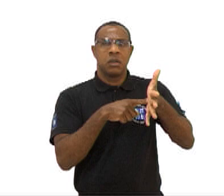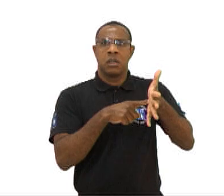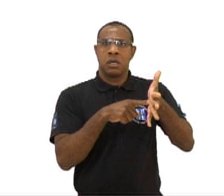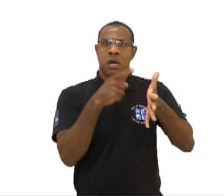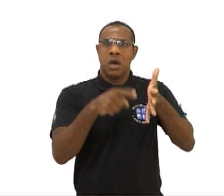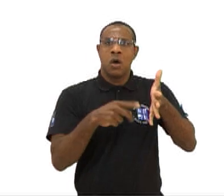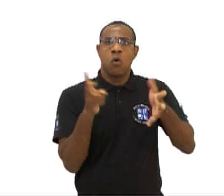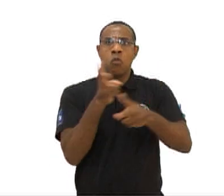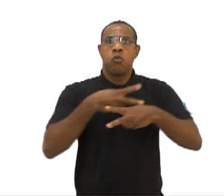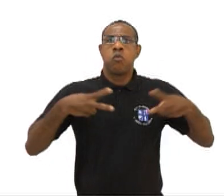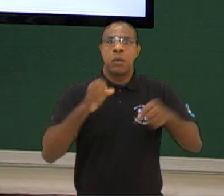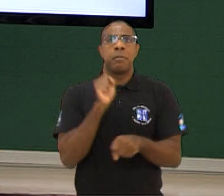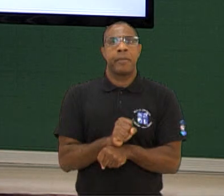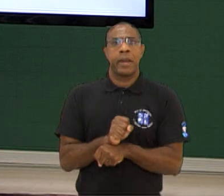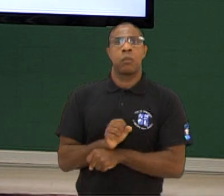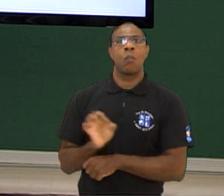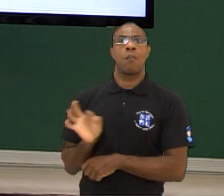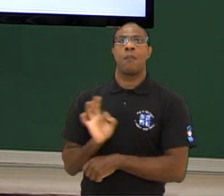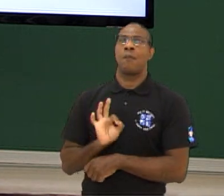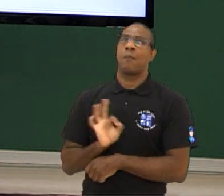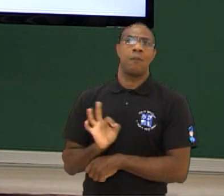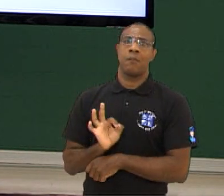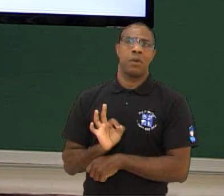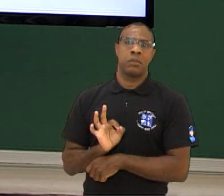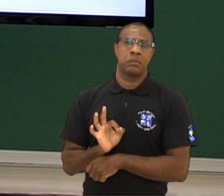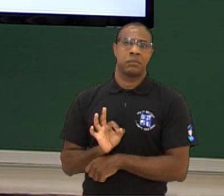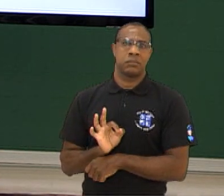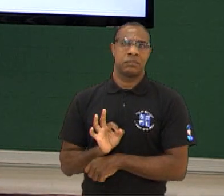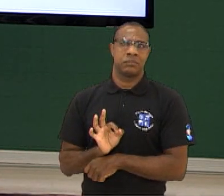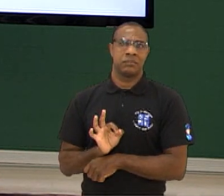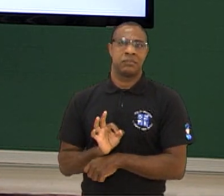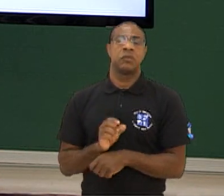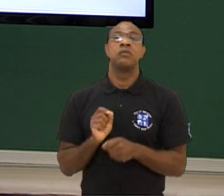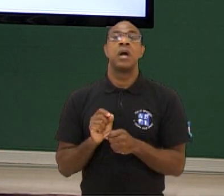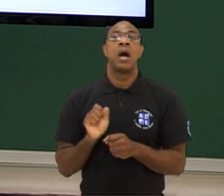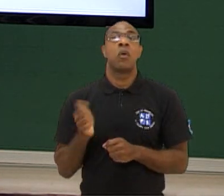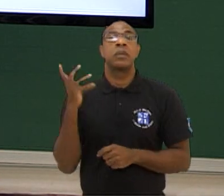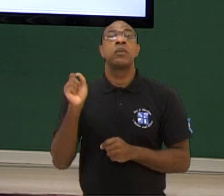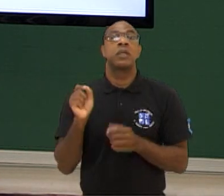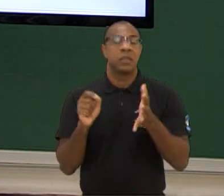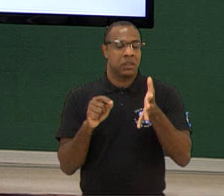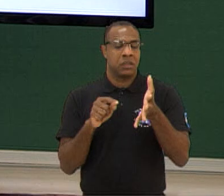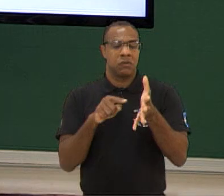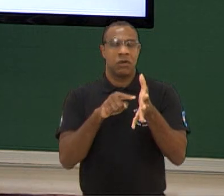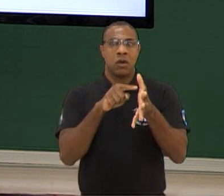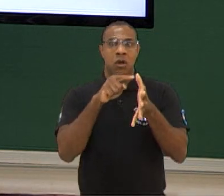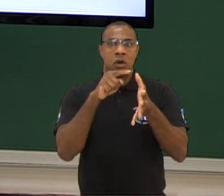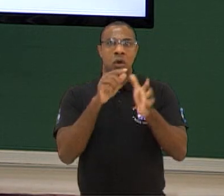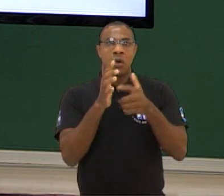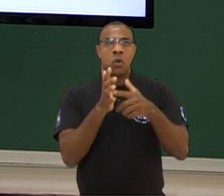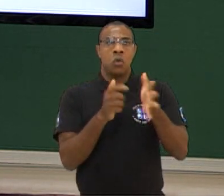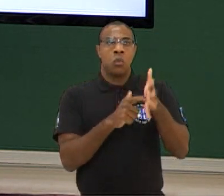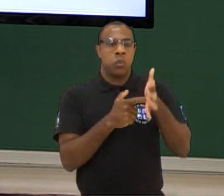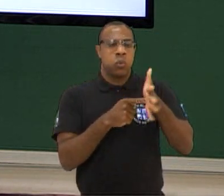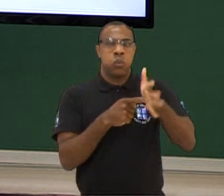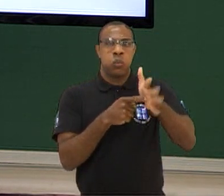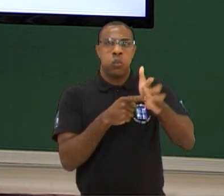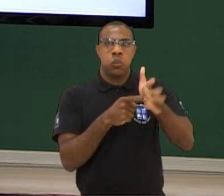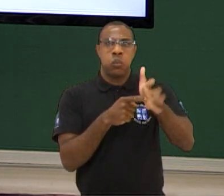parado. Certo? Então, o que vai acontecer? O ar ele vai vir aqui, ele vai bater e